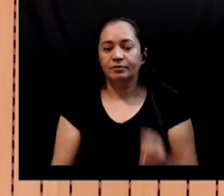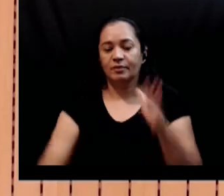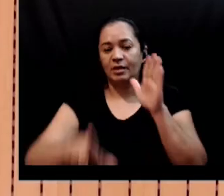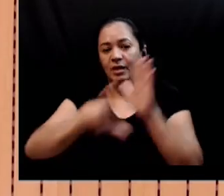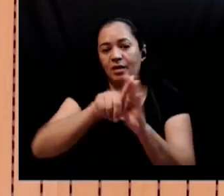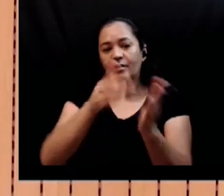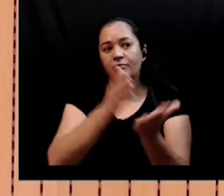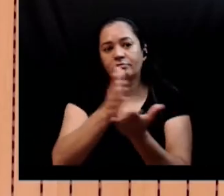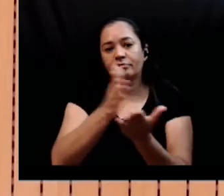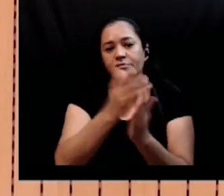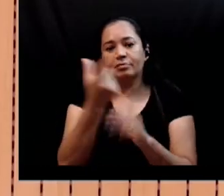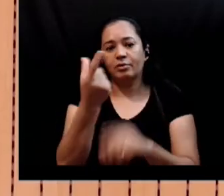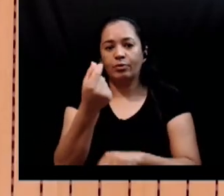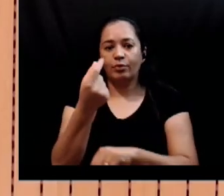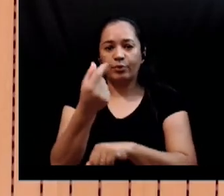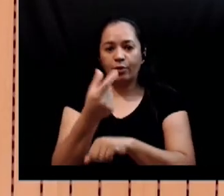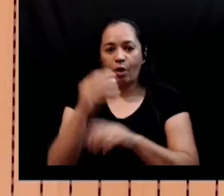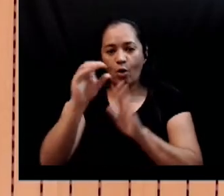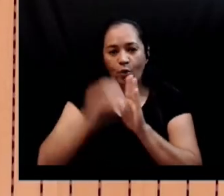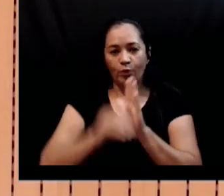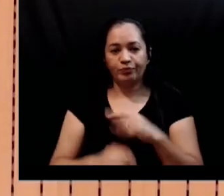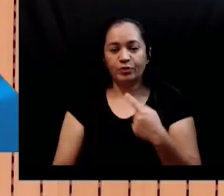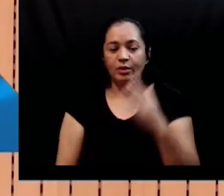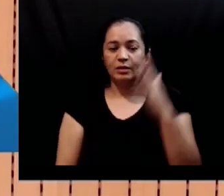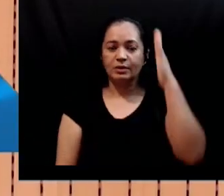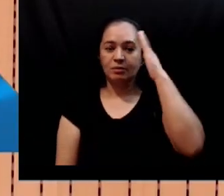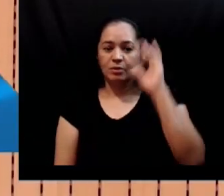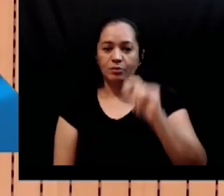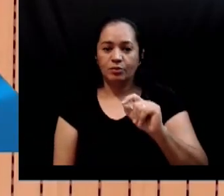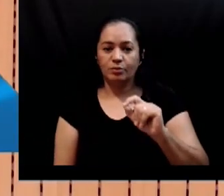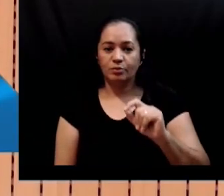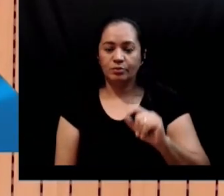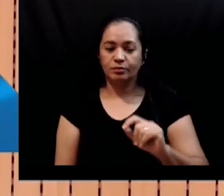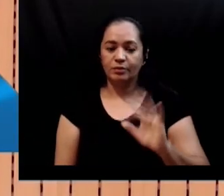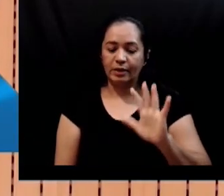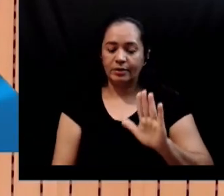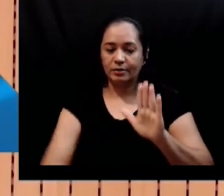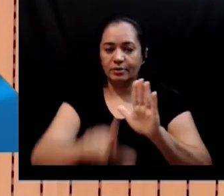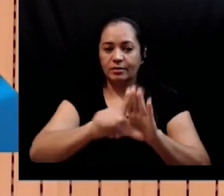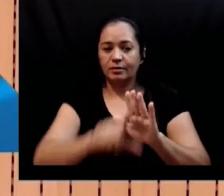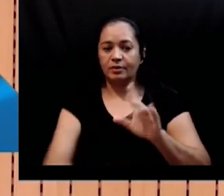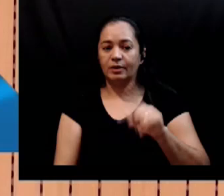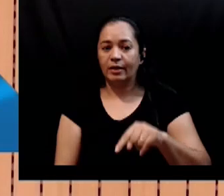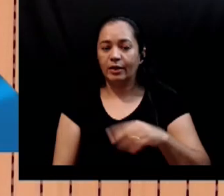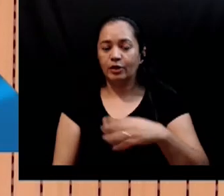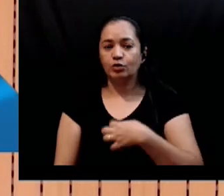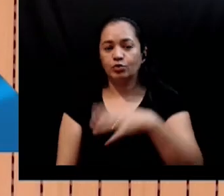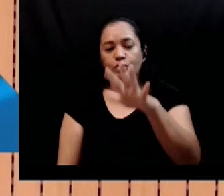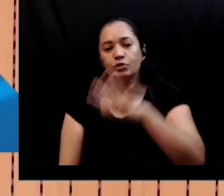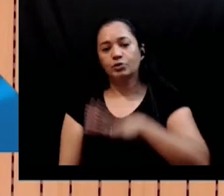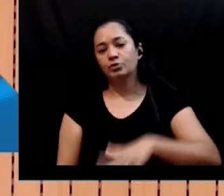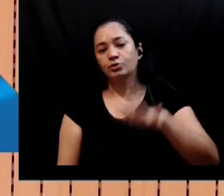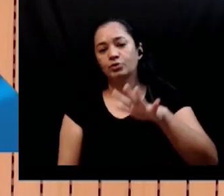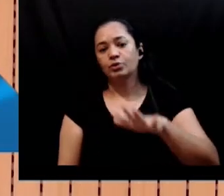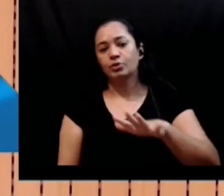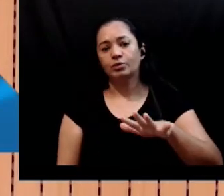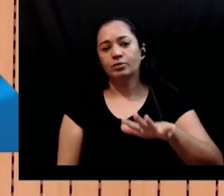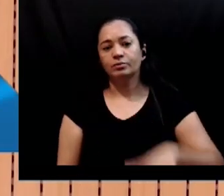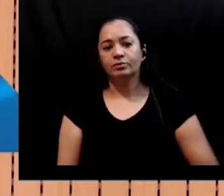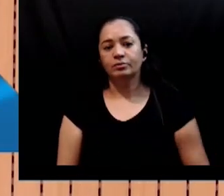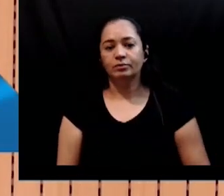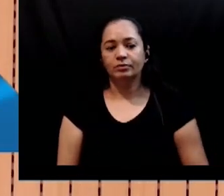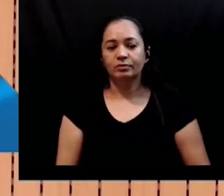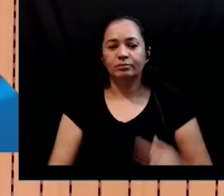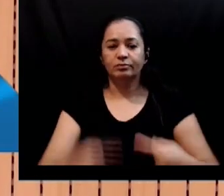Orçamentárias, nós sabemos que essa lei, ela é de modo geral, não discute detalhes